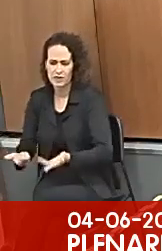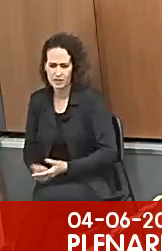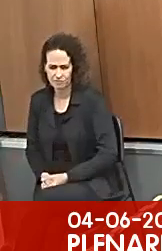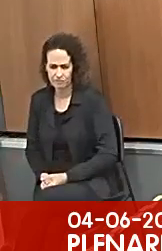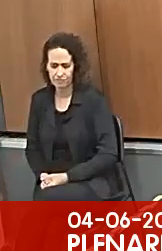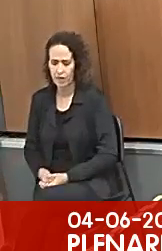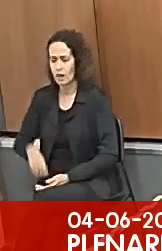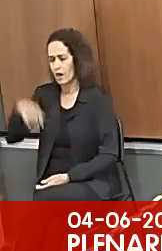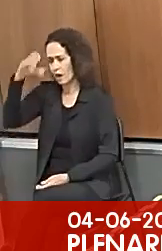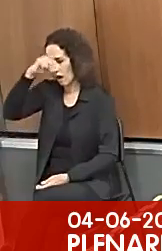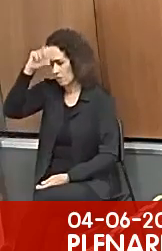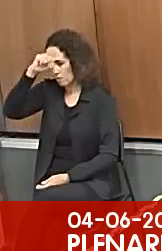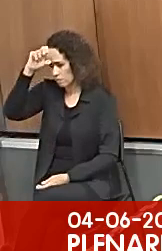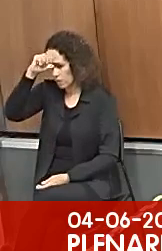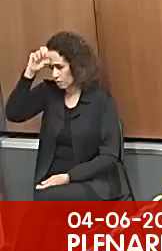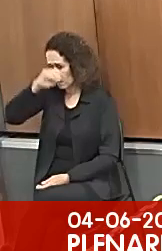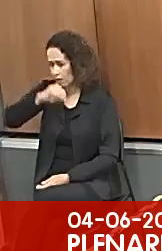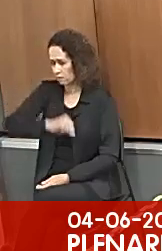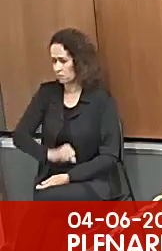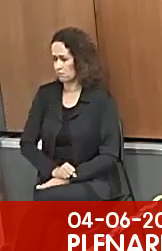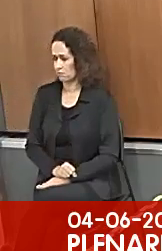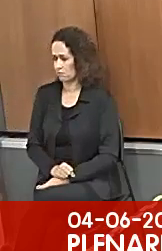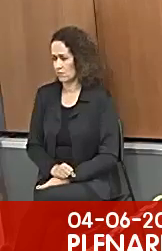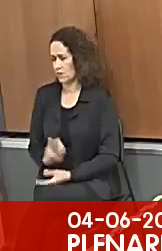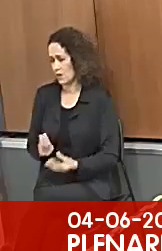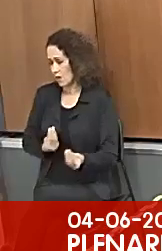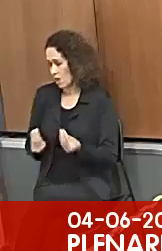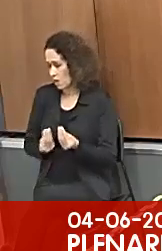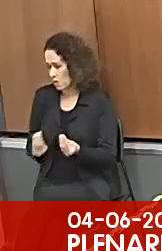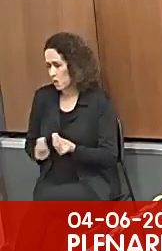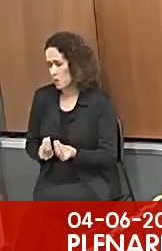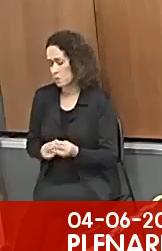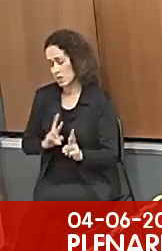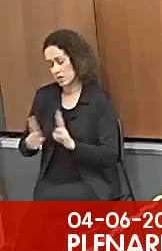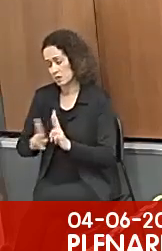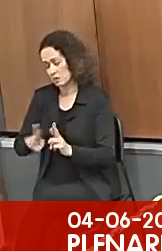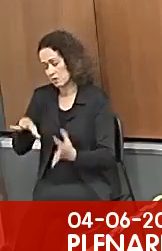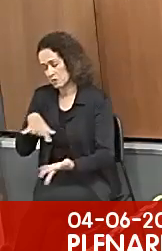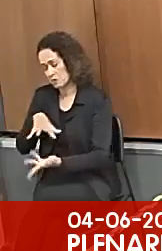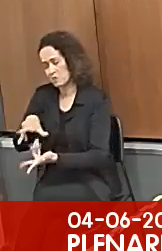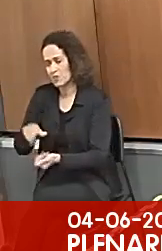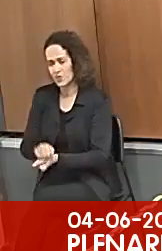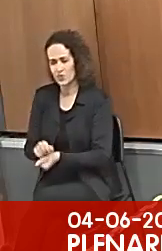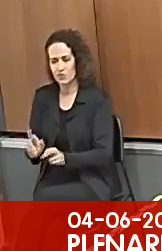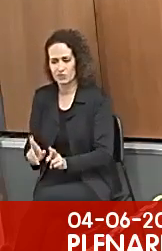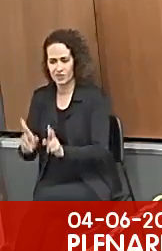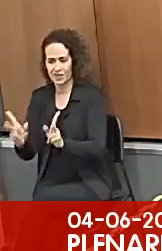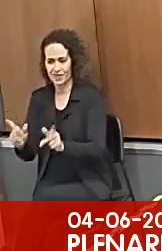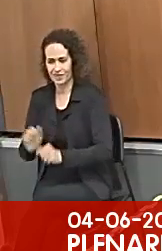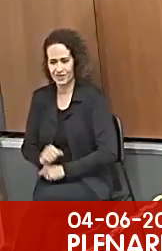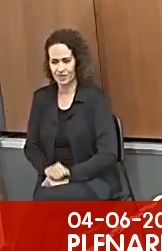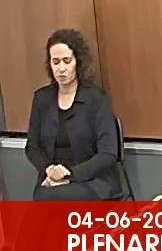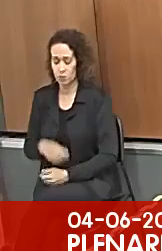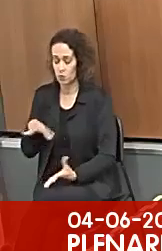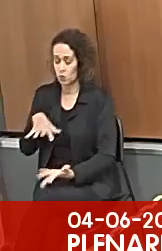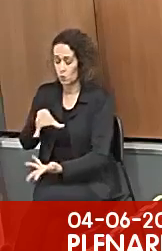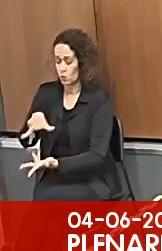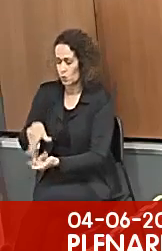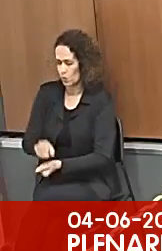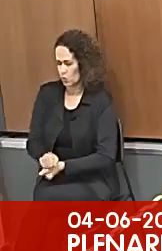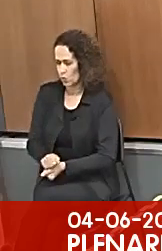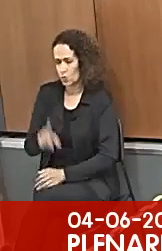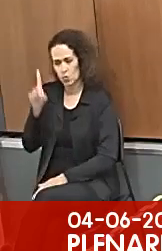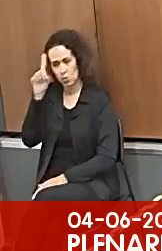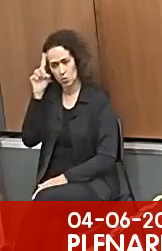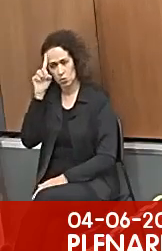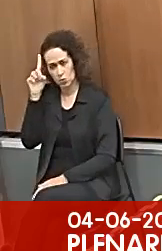aprender a lidar com o mundo, que é um mundo diferente do nosso. Com o mundo que, a cada dia, nós